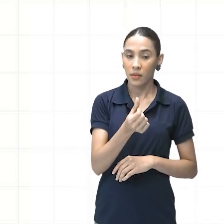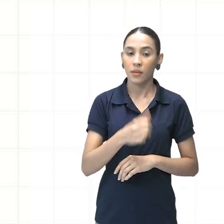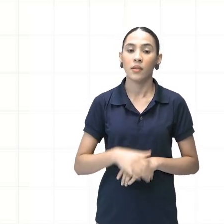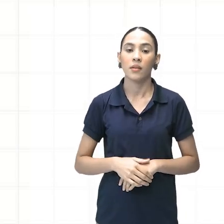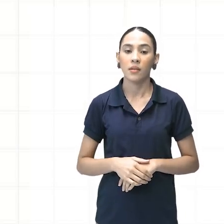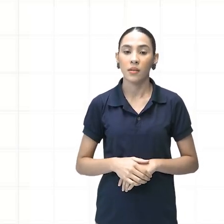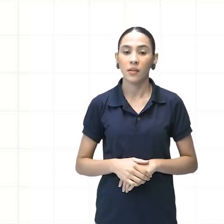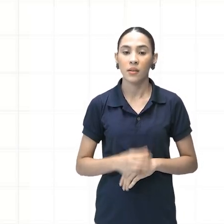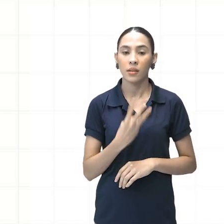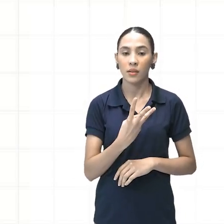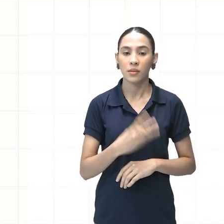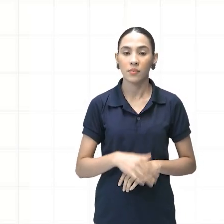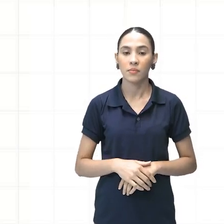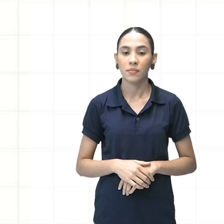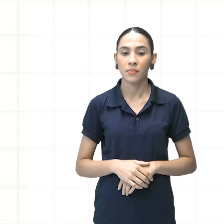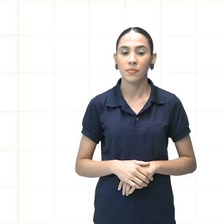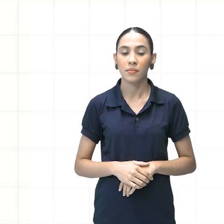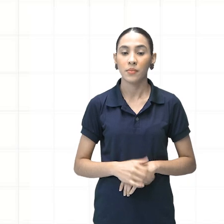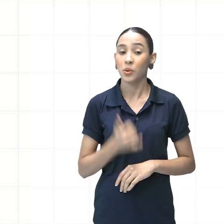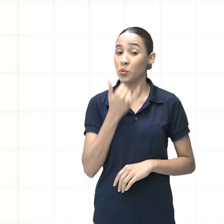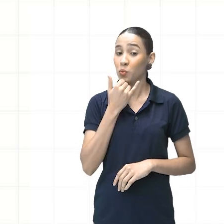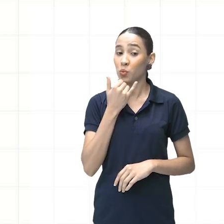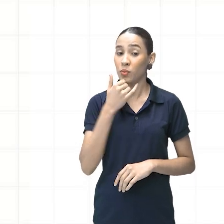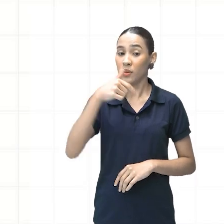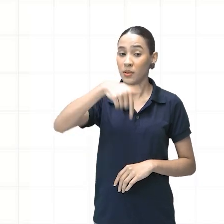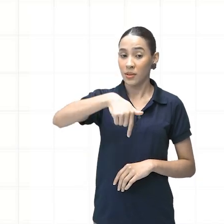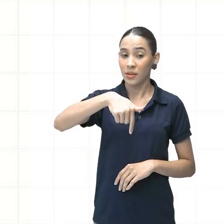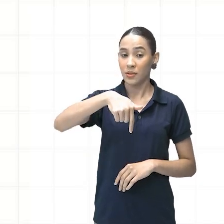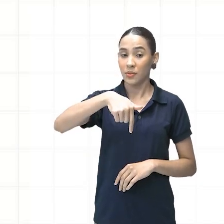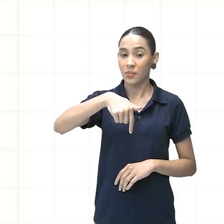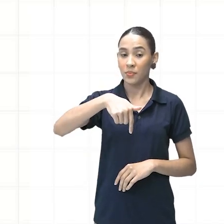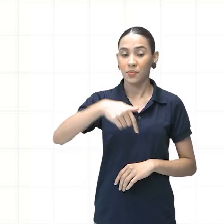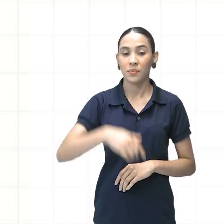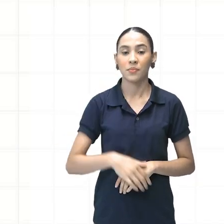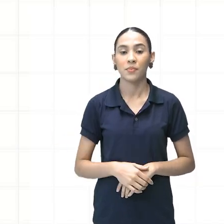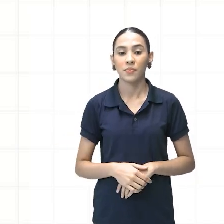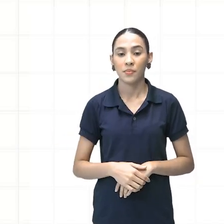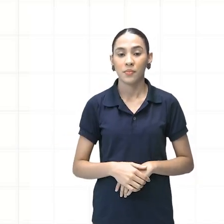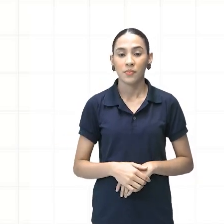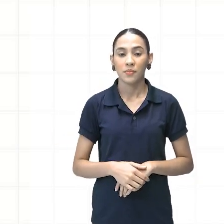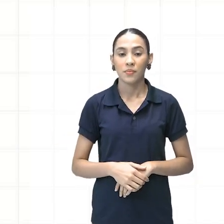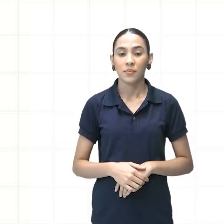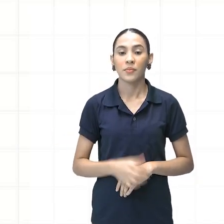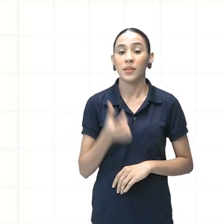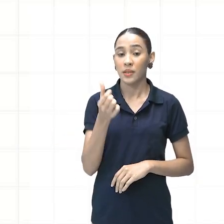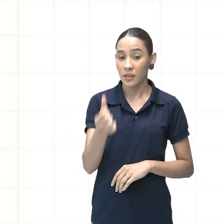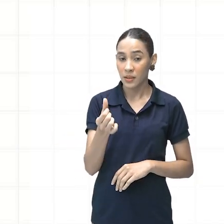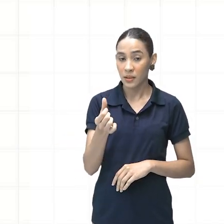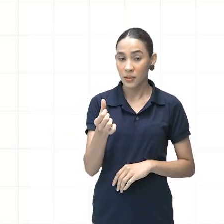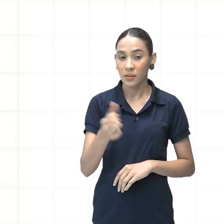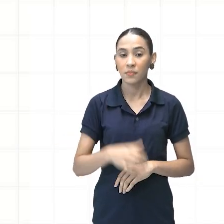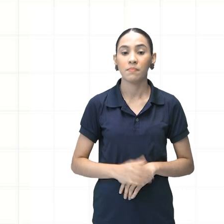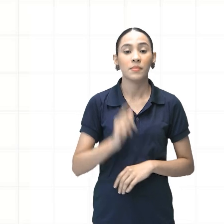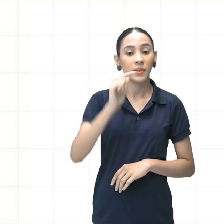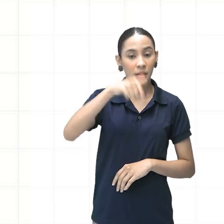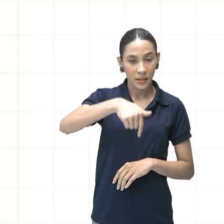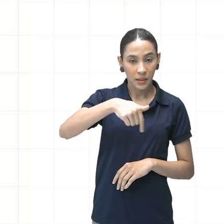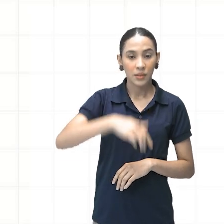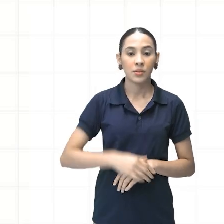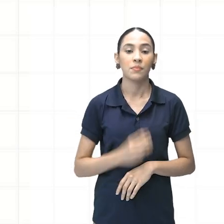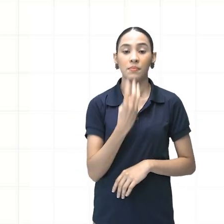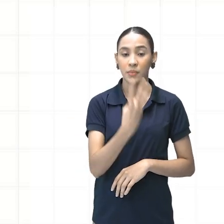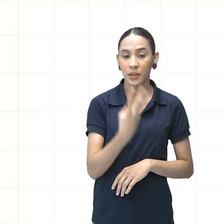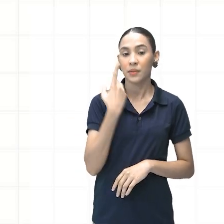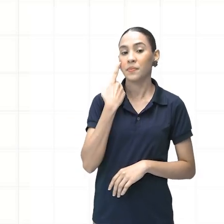6, 3. Ou 6 não, perdão, aqui é 7, né? 6, 6 mais 1, 7,